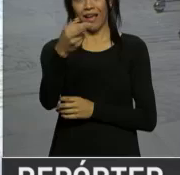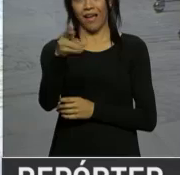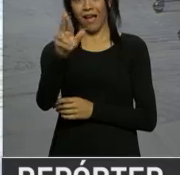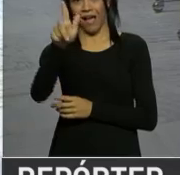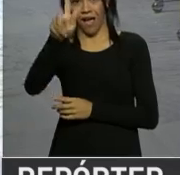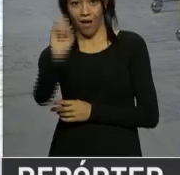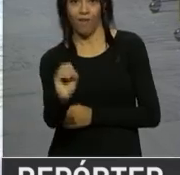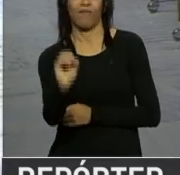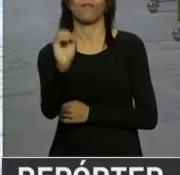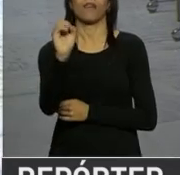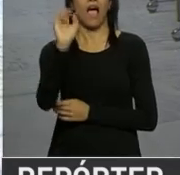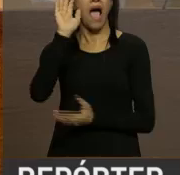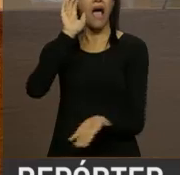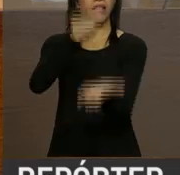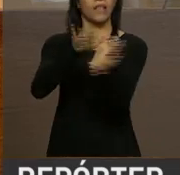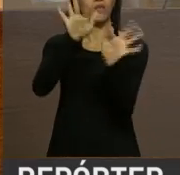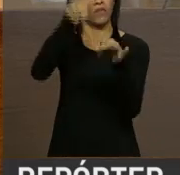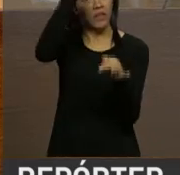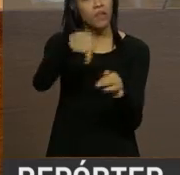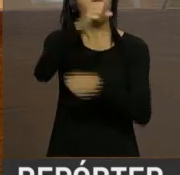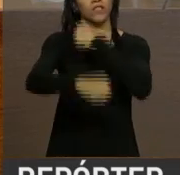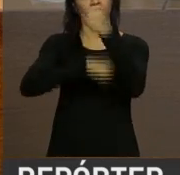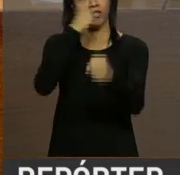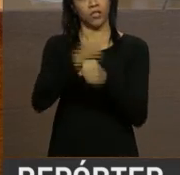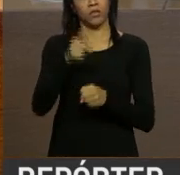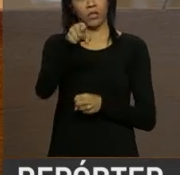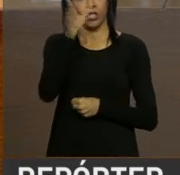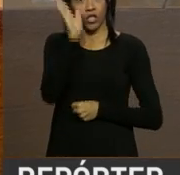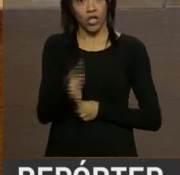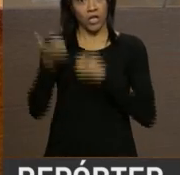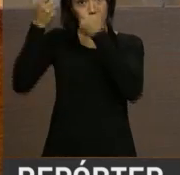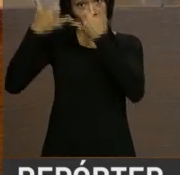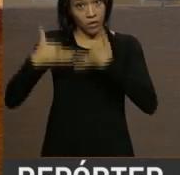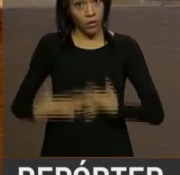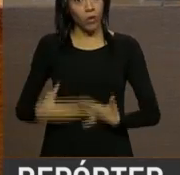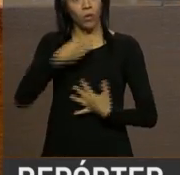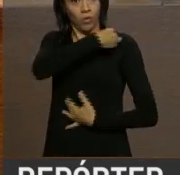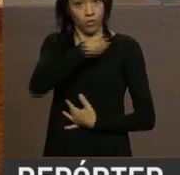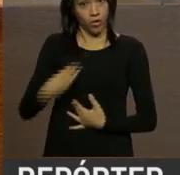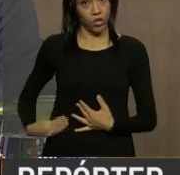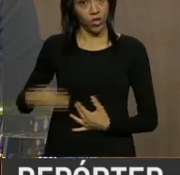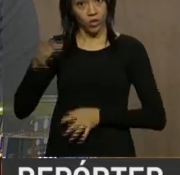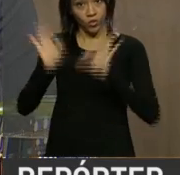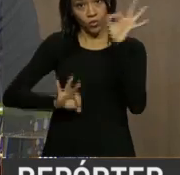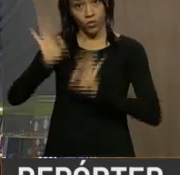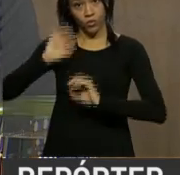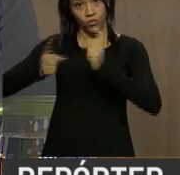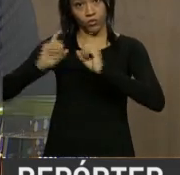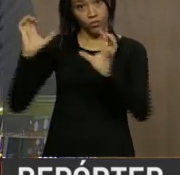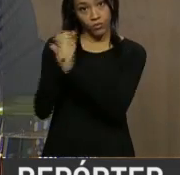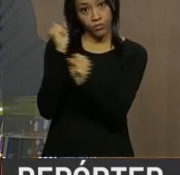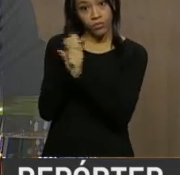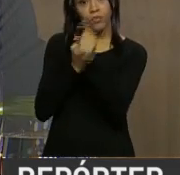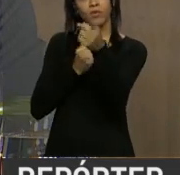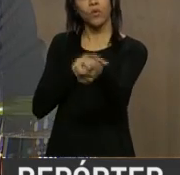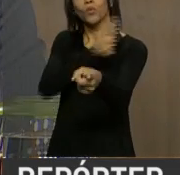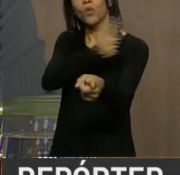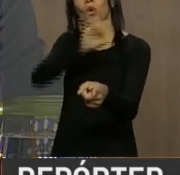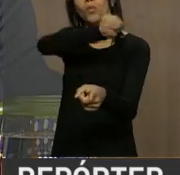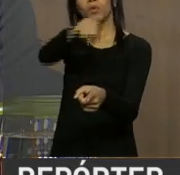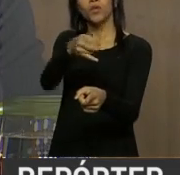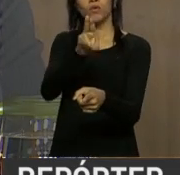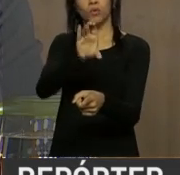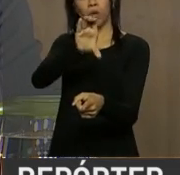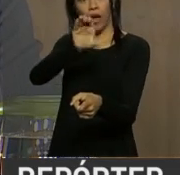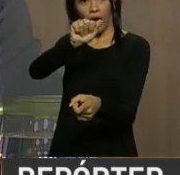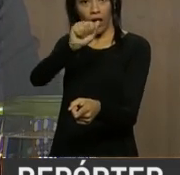gratificadas até o fim deste ano, como explicou o ministro do Planejamento, Desenvolvimento e Gestão, Romero Jucá. O